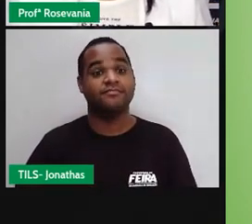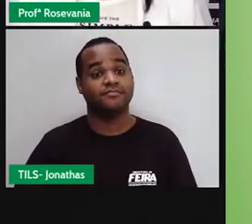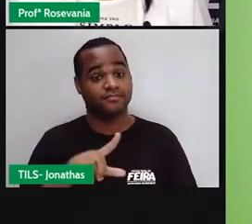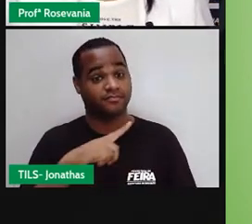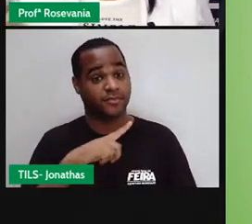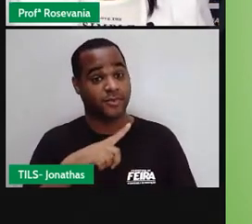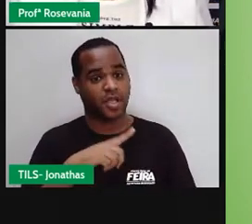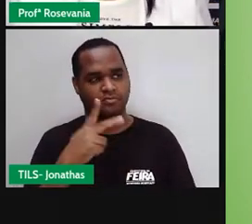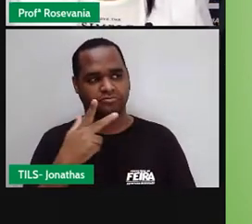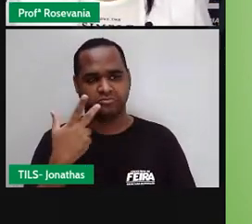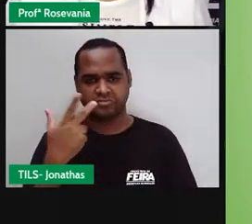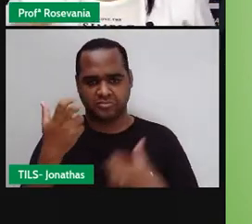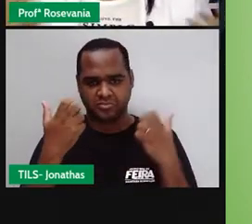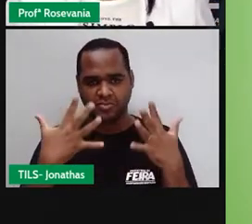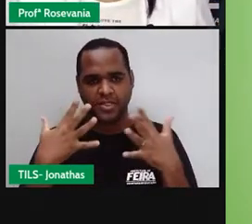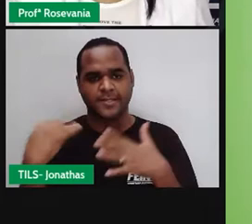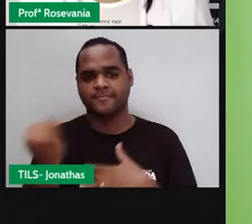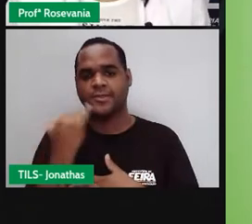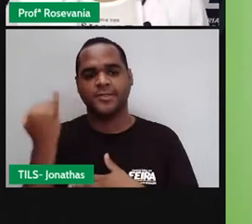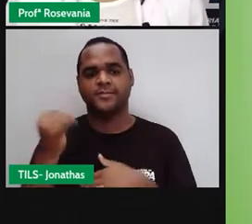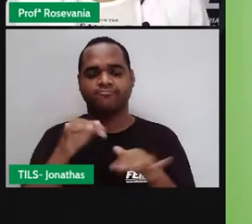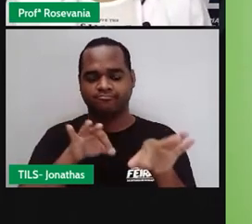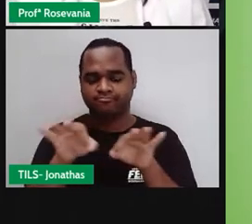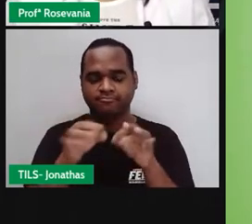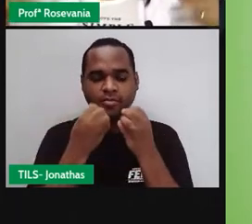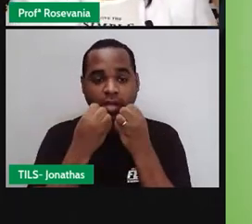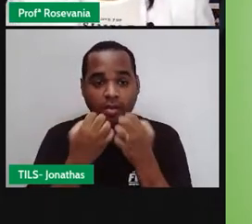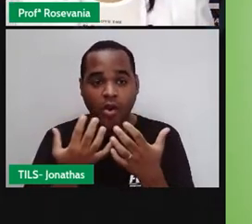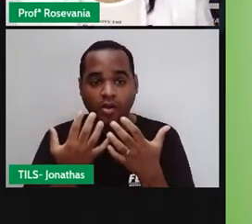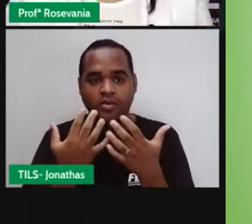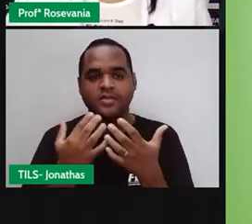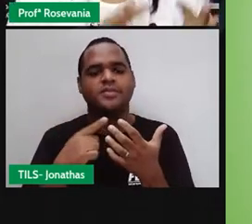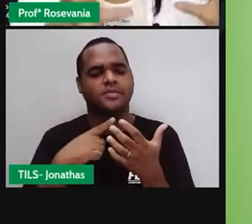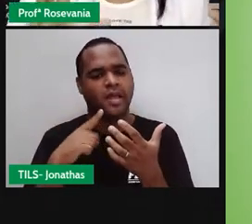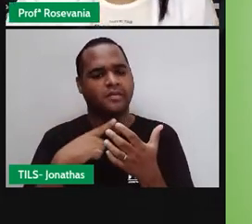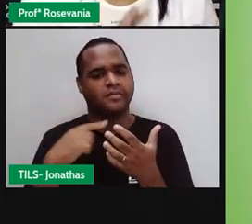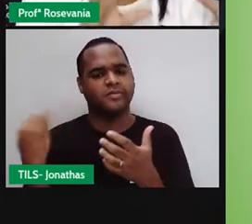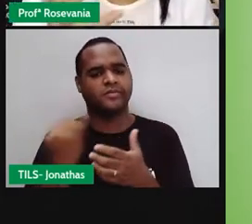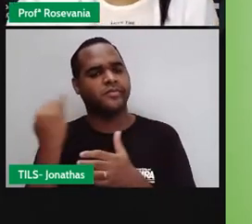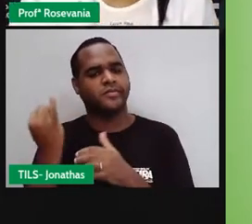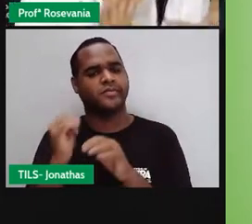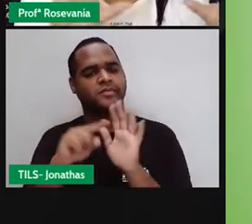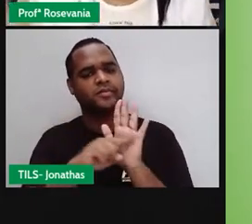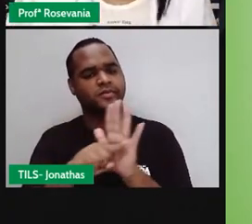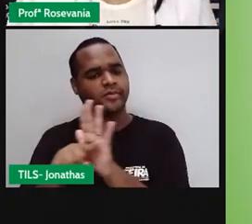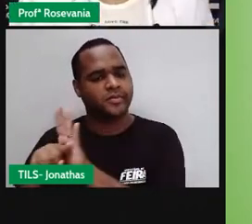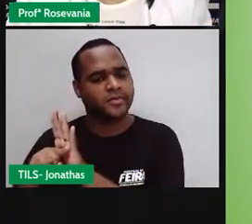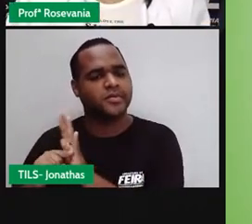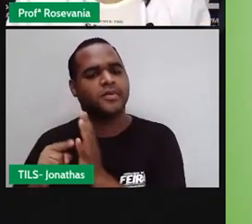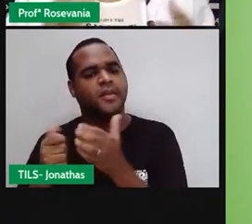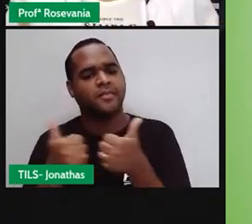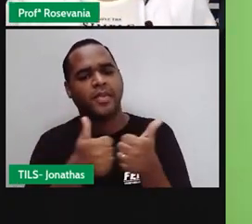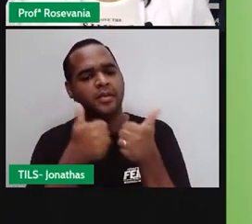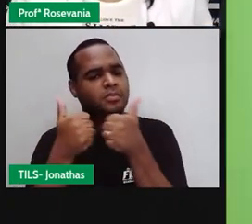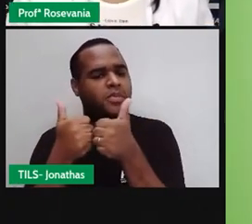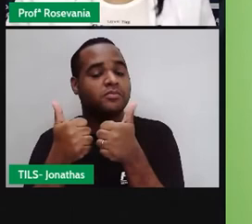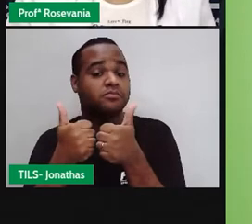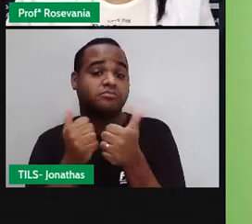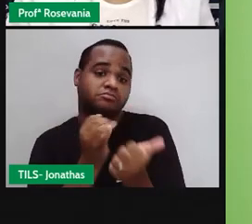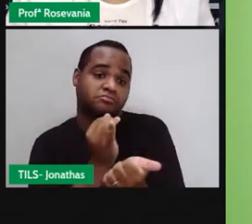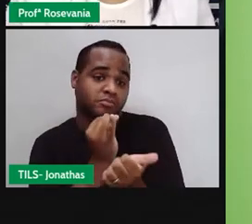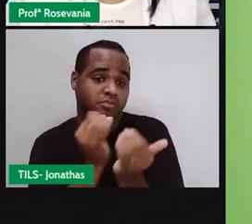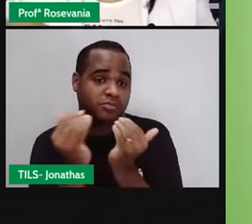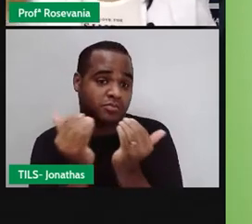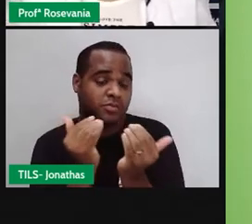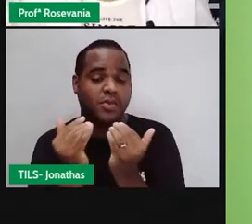tem toda uma série de coisas boas, mas em compensação também vem uma série de coisas não tão boas assim. A exemplo da